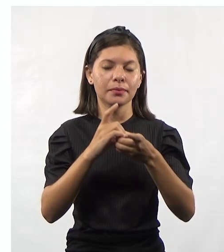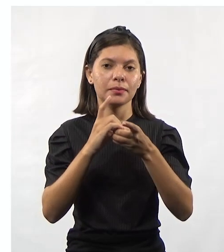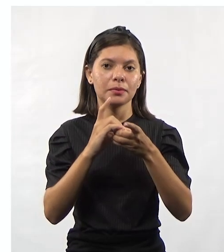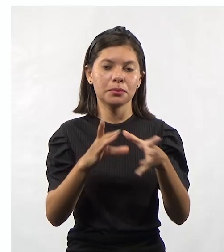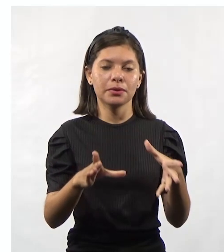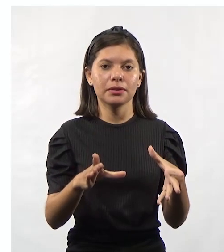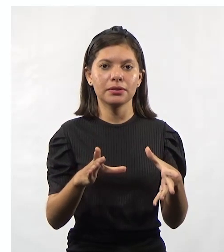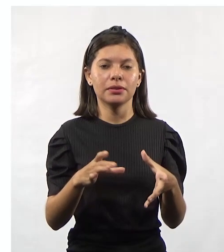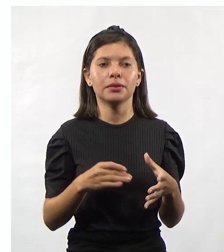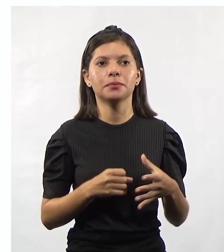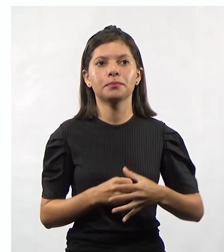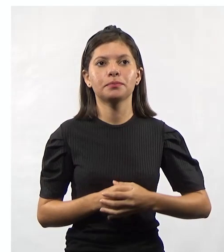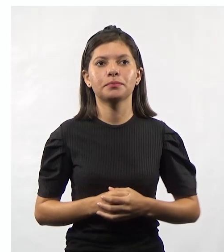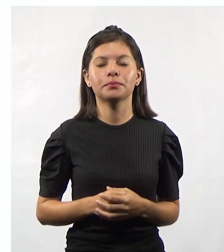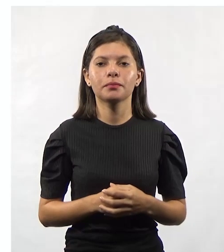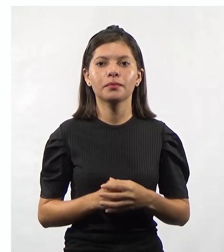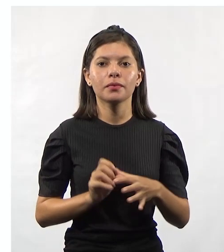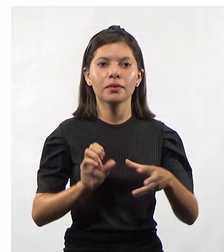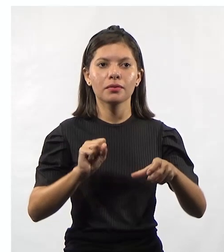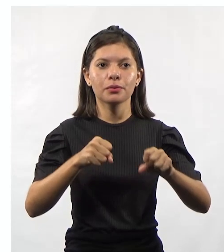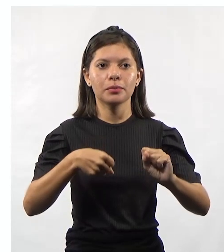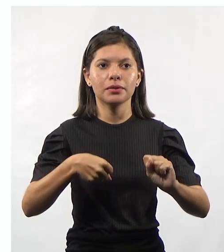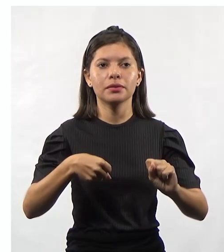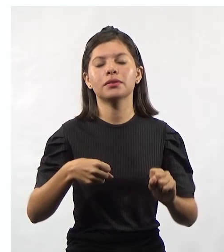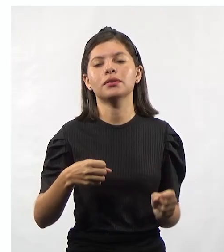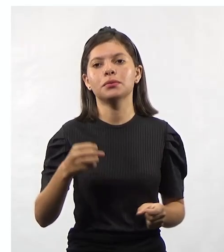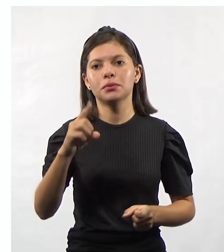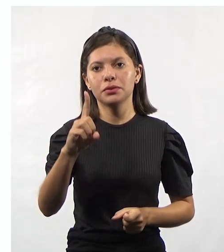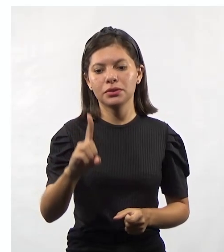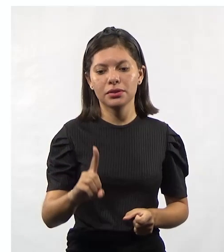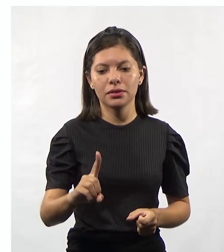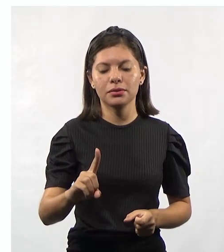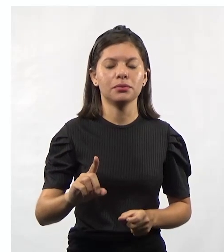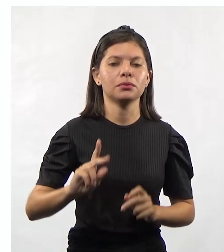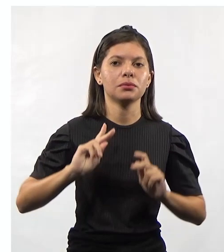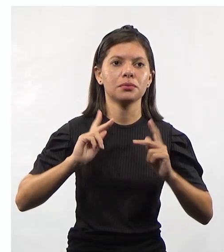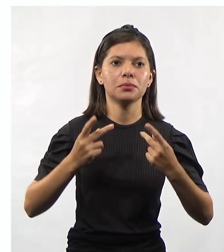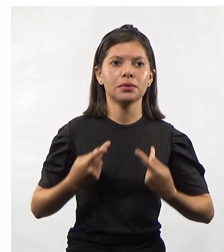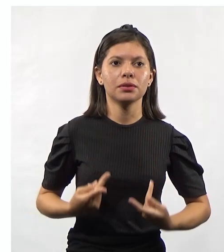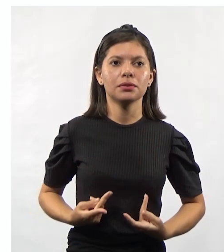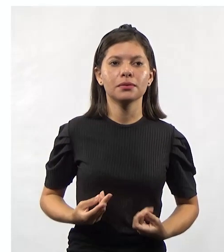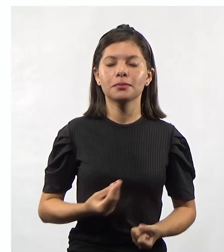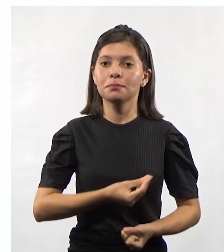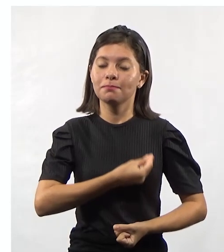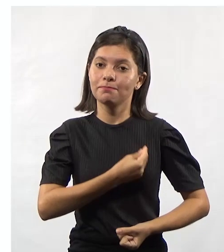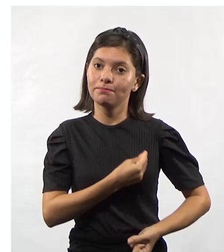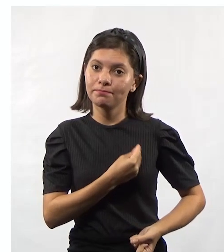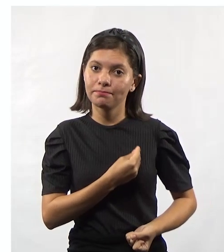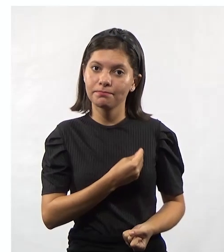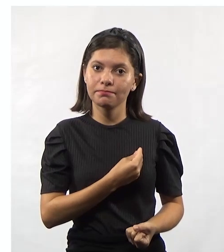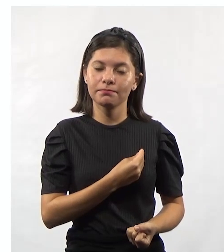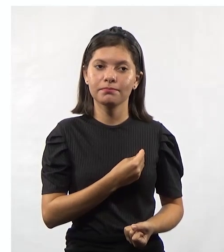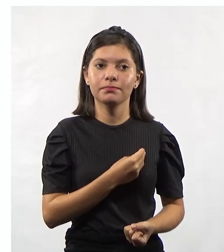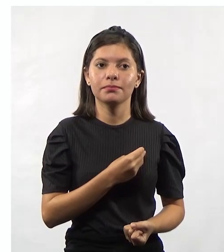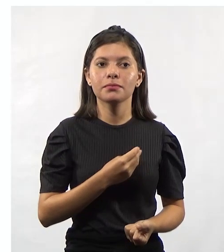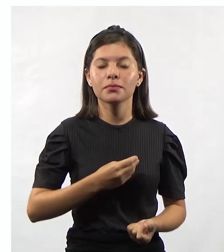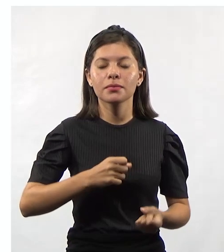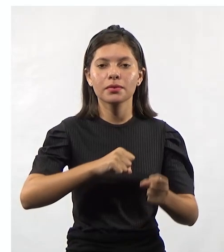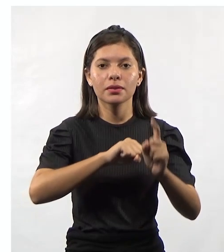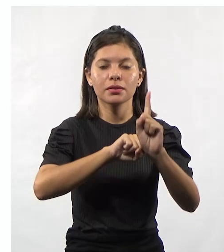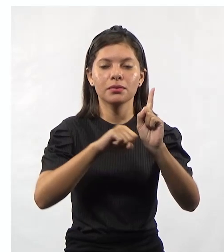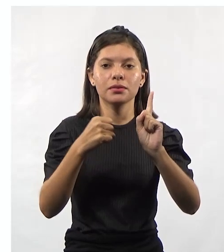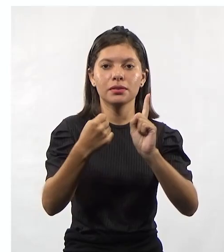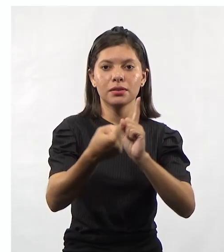da democracia, né? Que é a formação dos direitos humanos, a participação ativa na